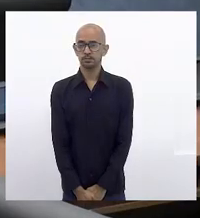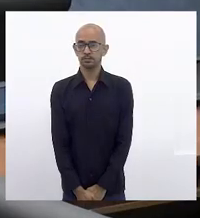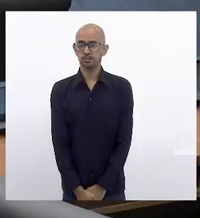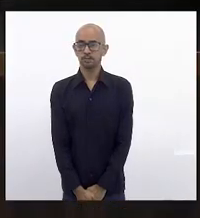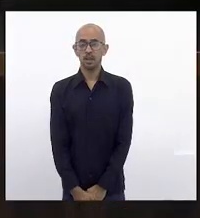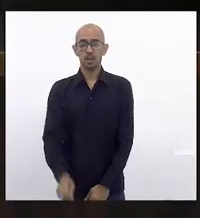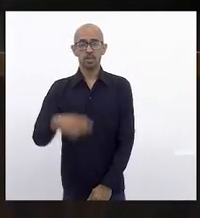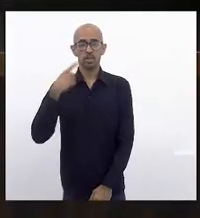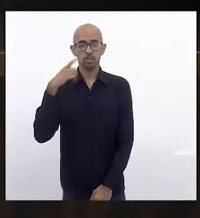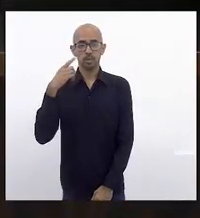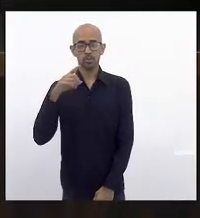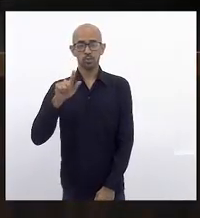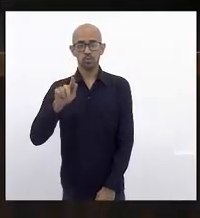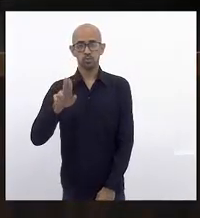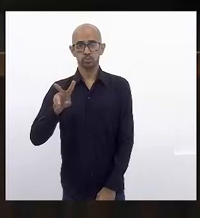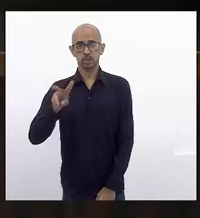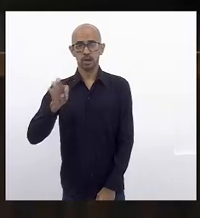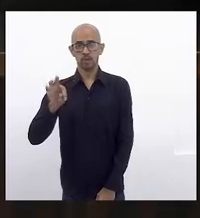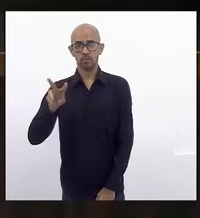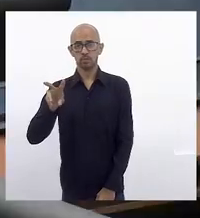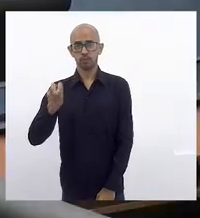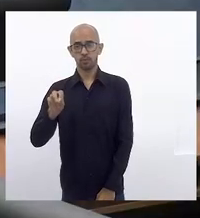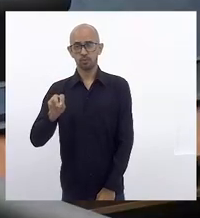Deputado Gustavo Schmidt.